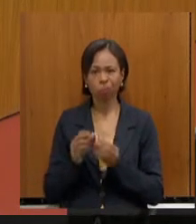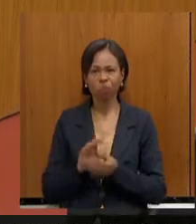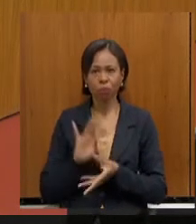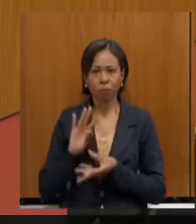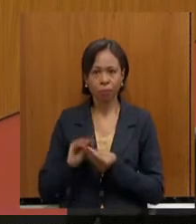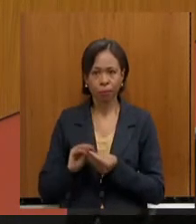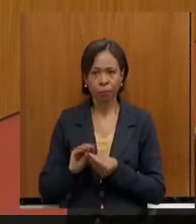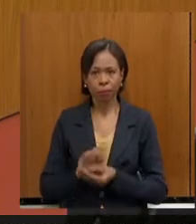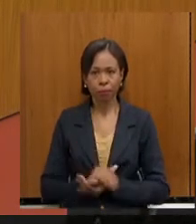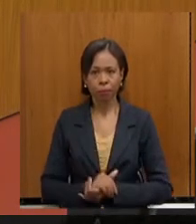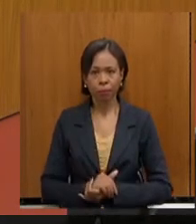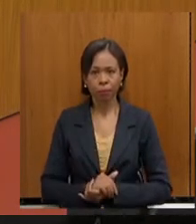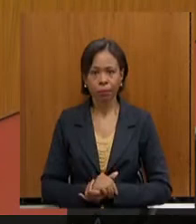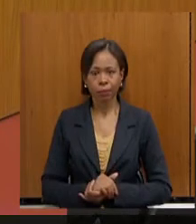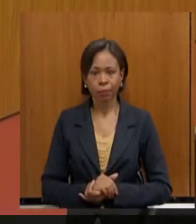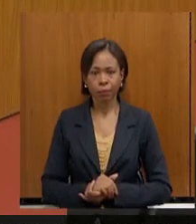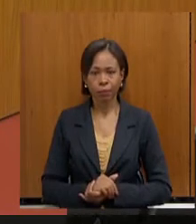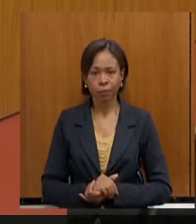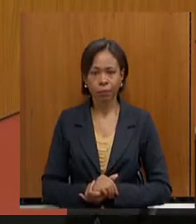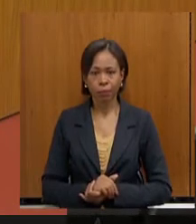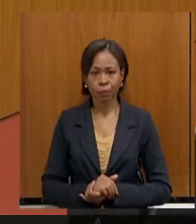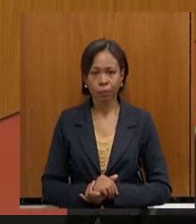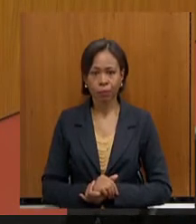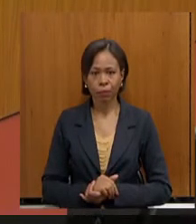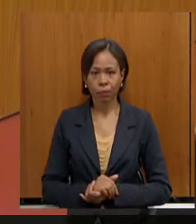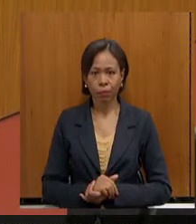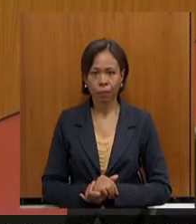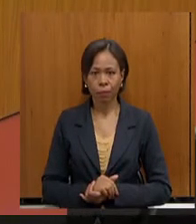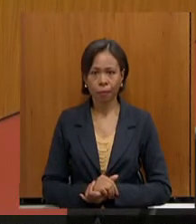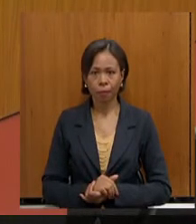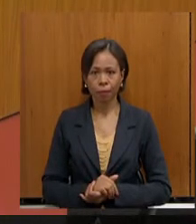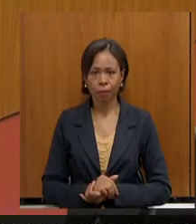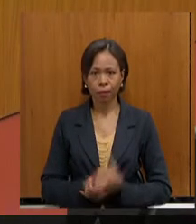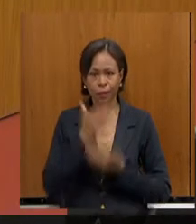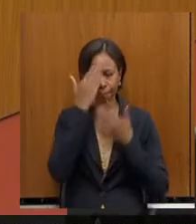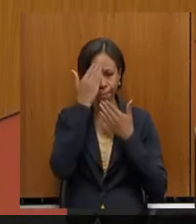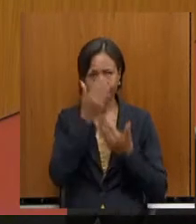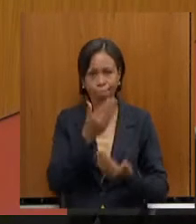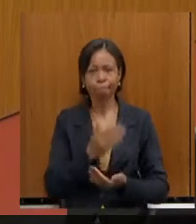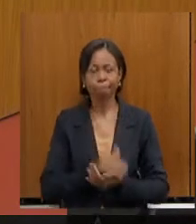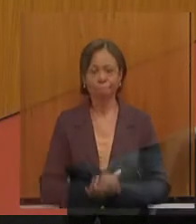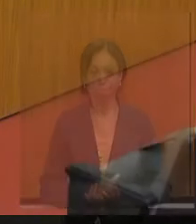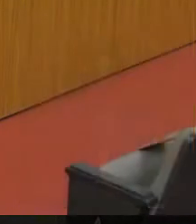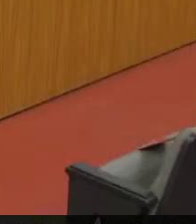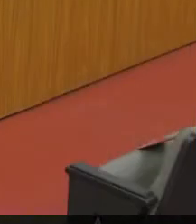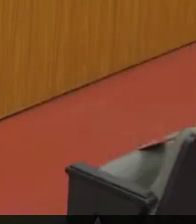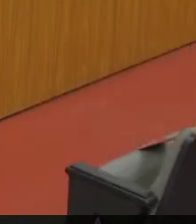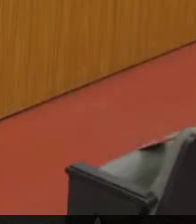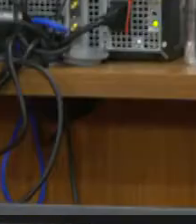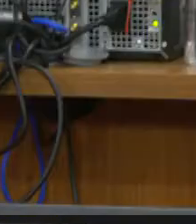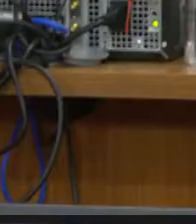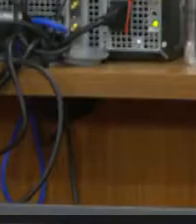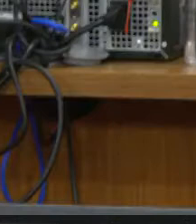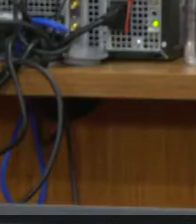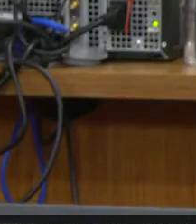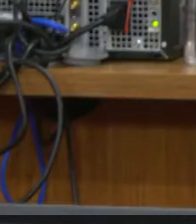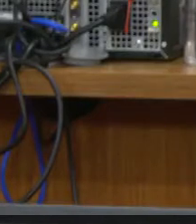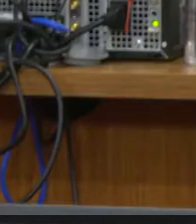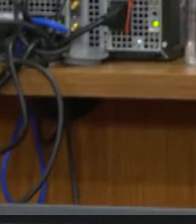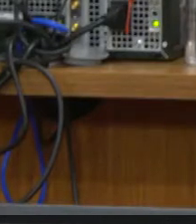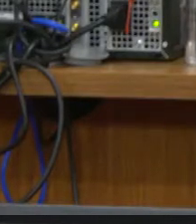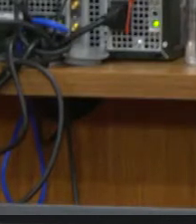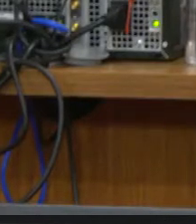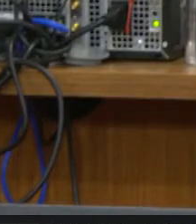Bator E aí e parece as respostas mesmo e tá tão pouquinho mais do da questão da